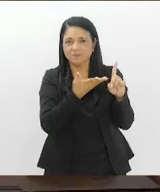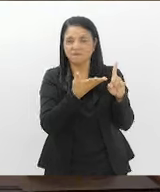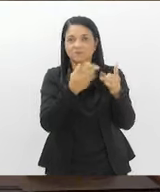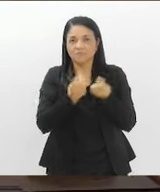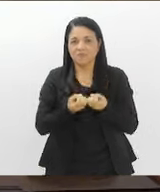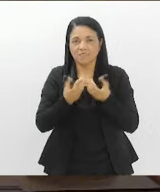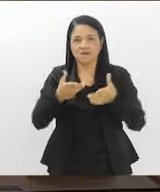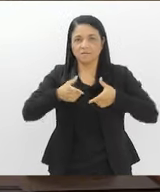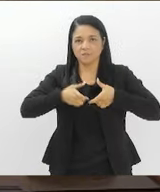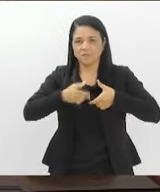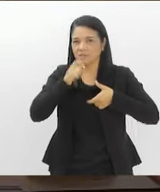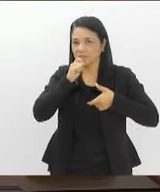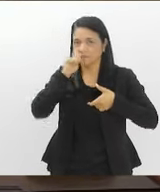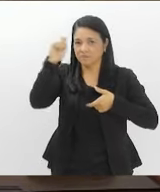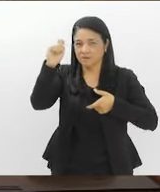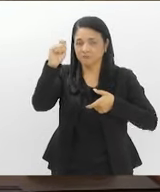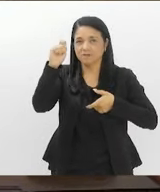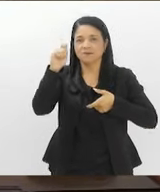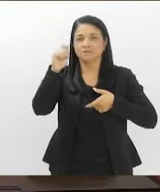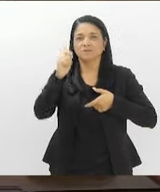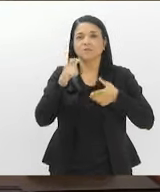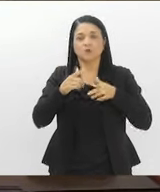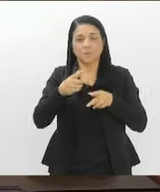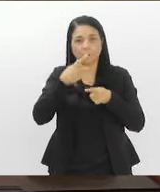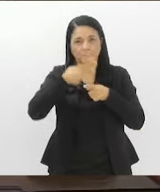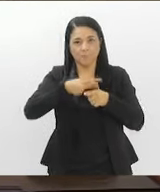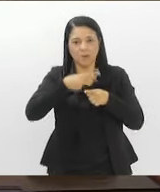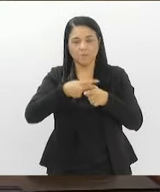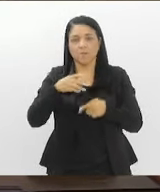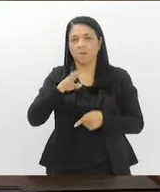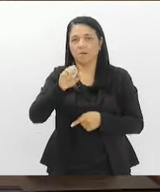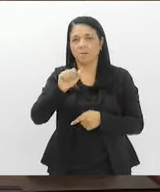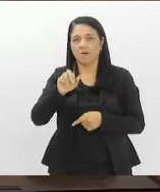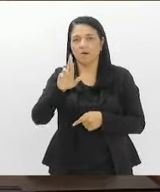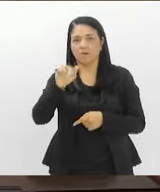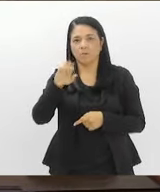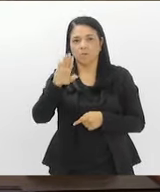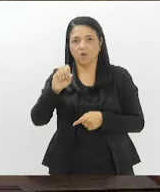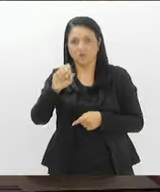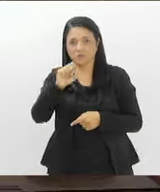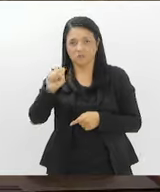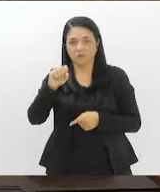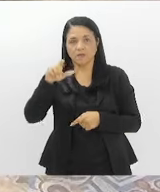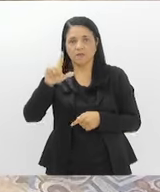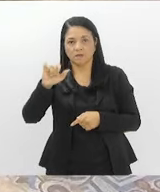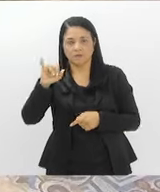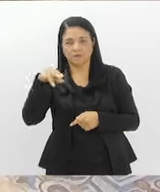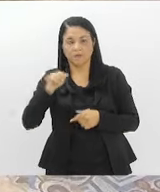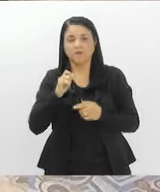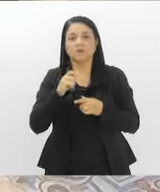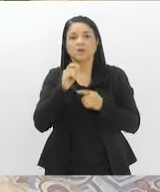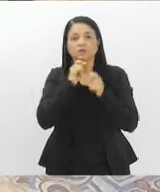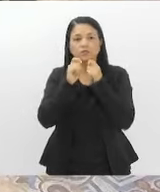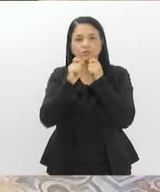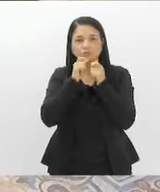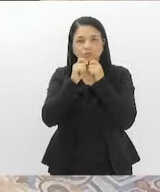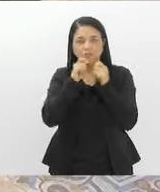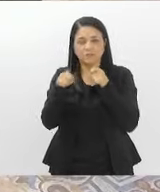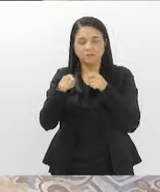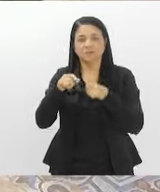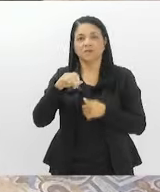da Medalha Tiradentes e do Prêmio Barbosa Lima Sobrinho ao jornalista Cláudio Magna